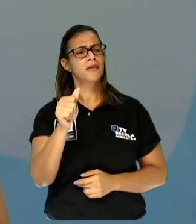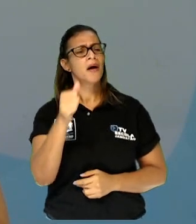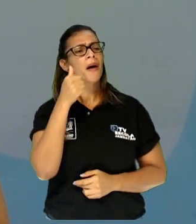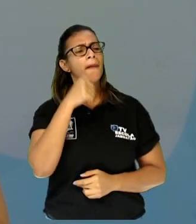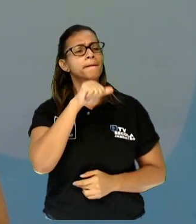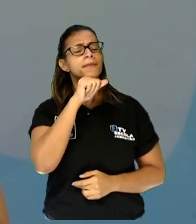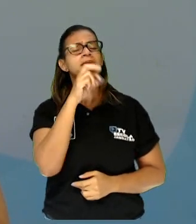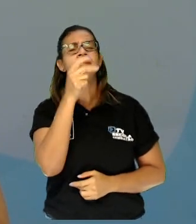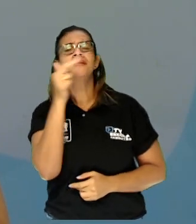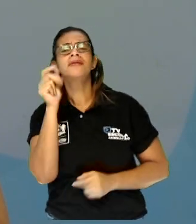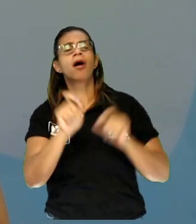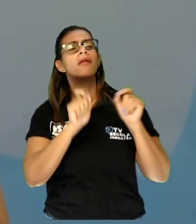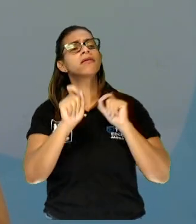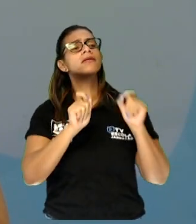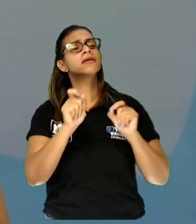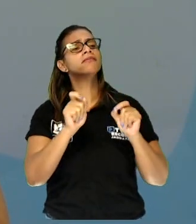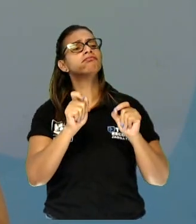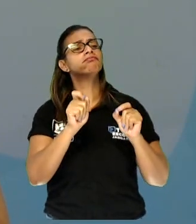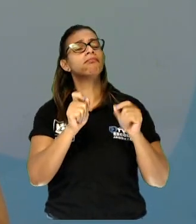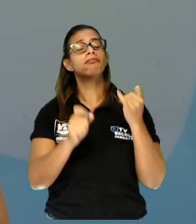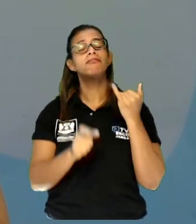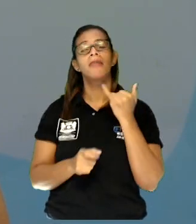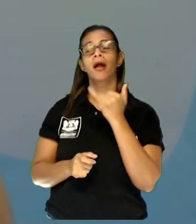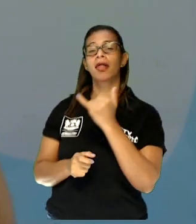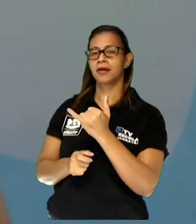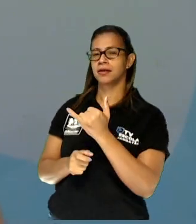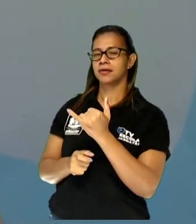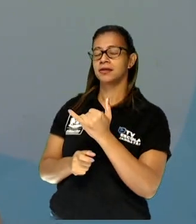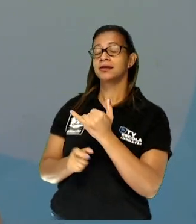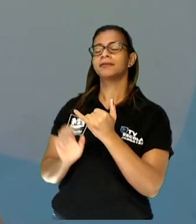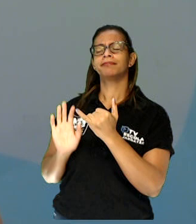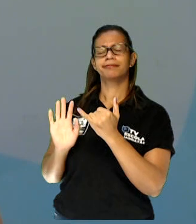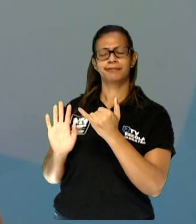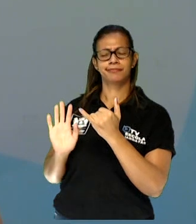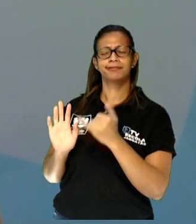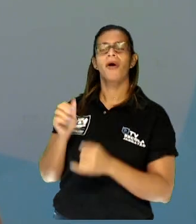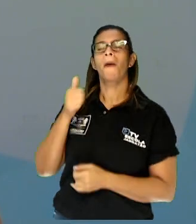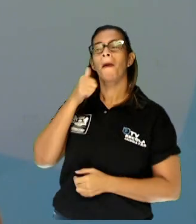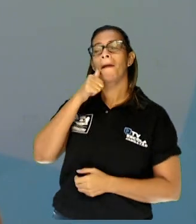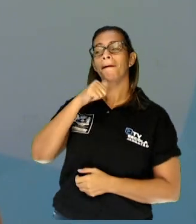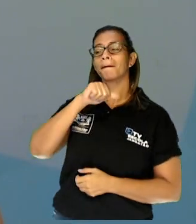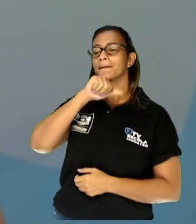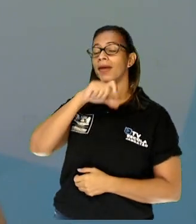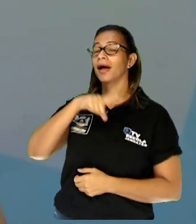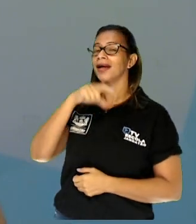de quê? Mariana disse: Ah, mãe tem cheiro de